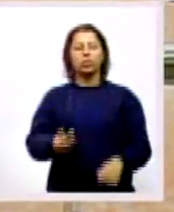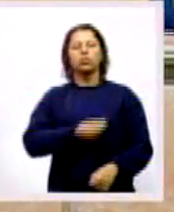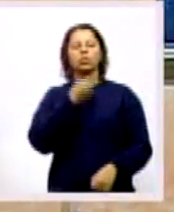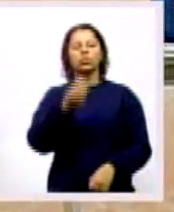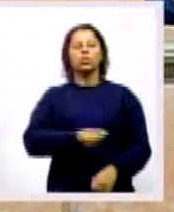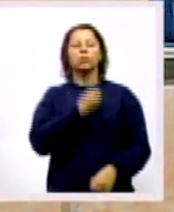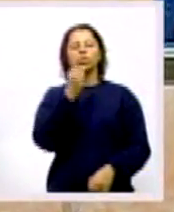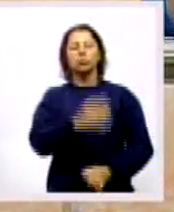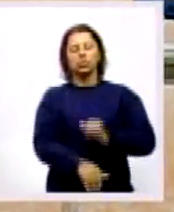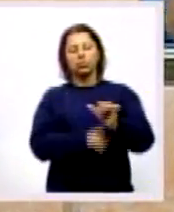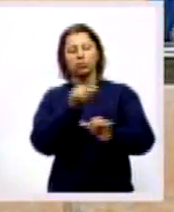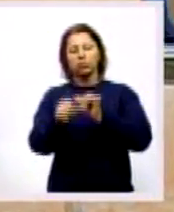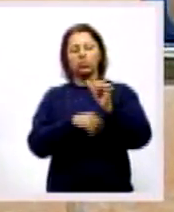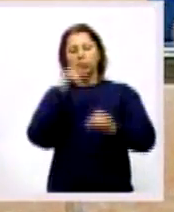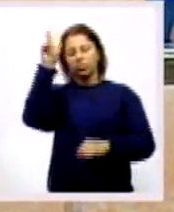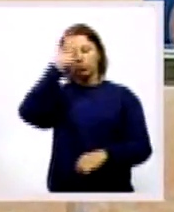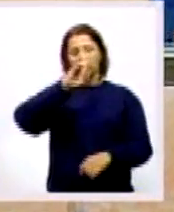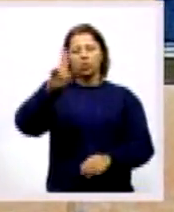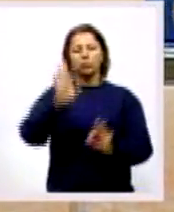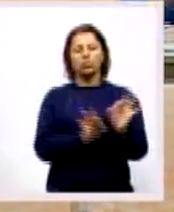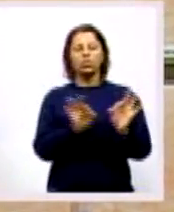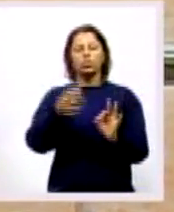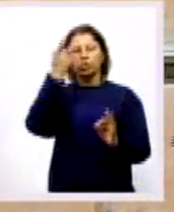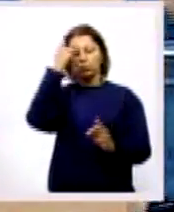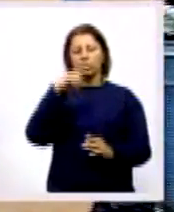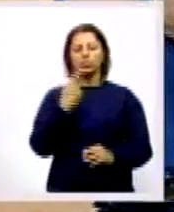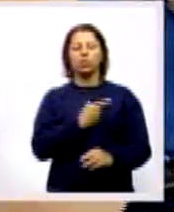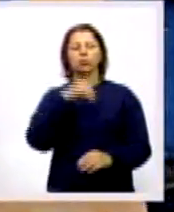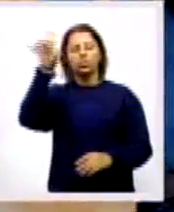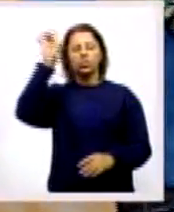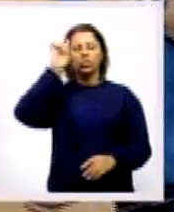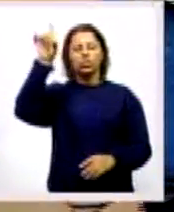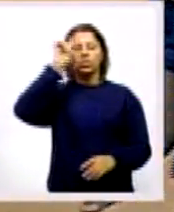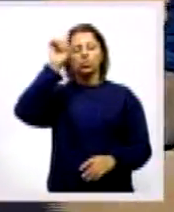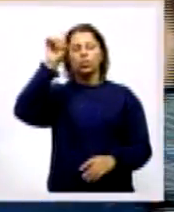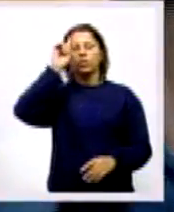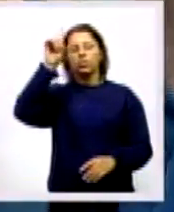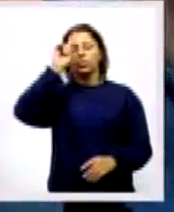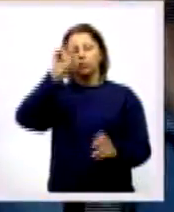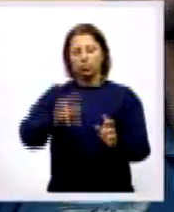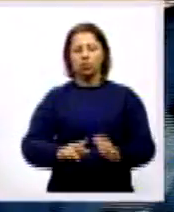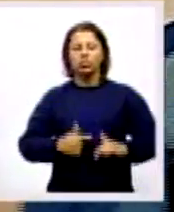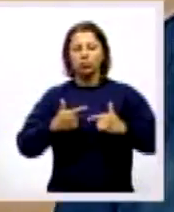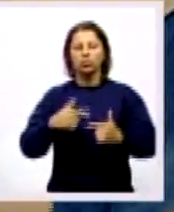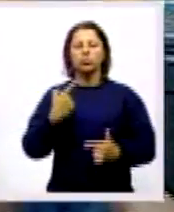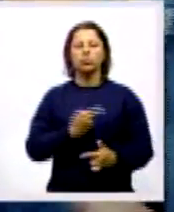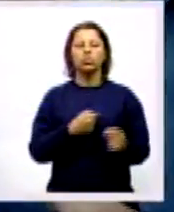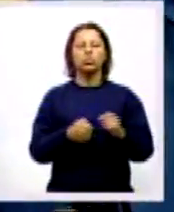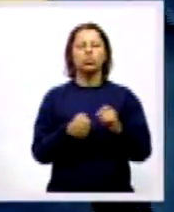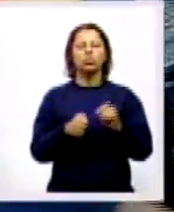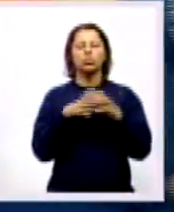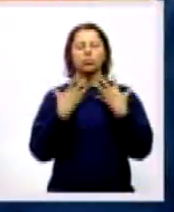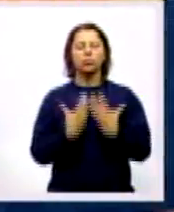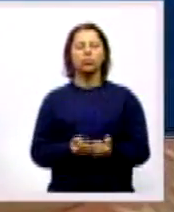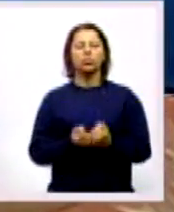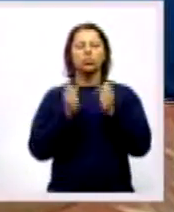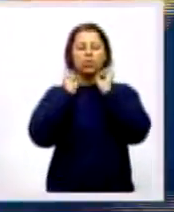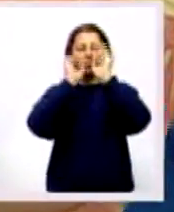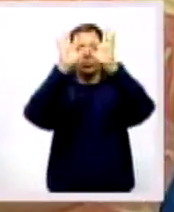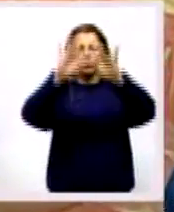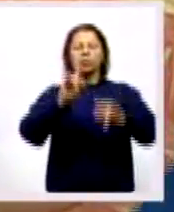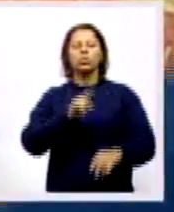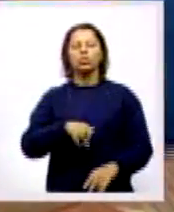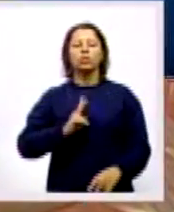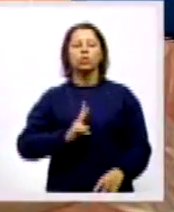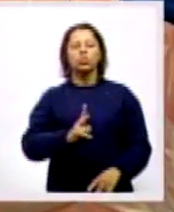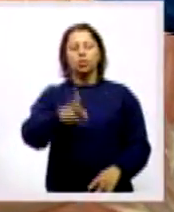viver a transformação que o Senhor está preparando para nós a cada dia, no esforço que nós fazemos de acolher a graça, que é